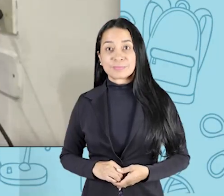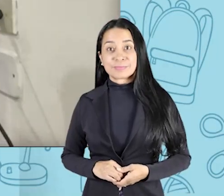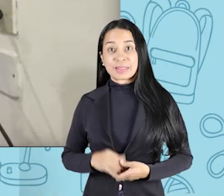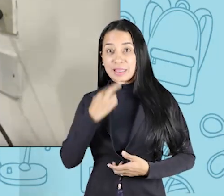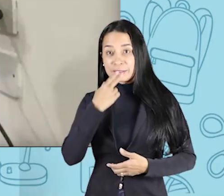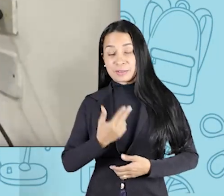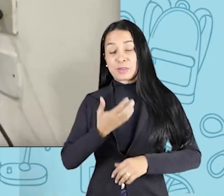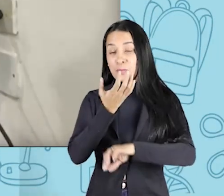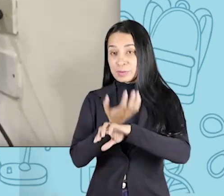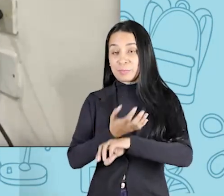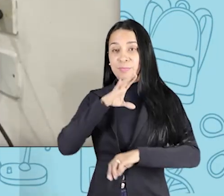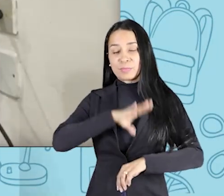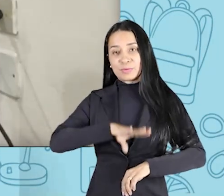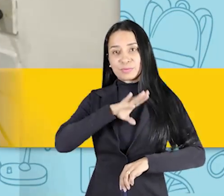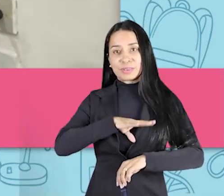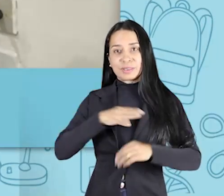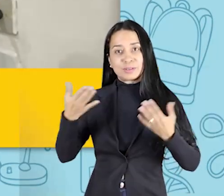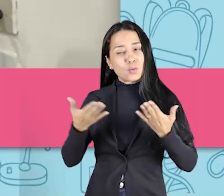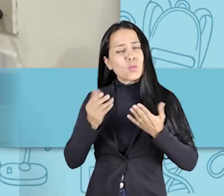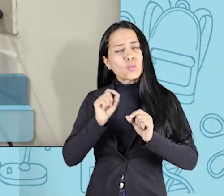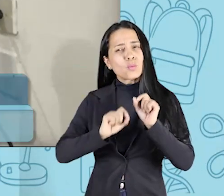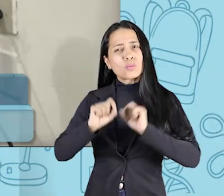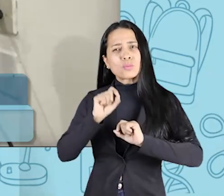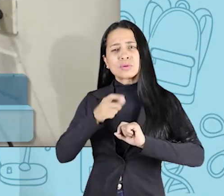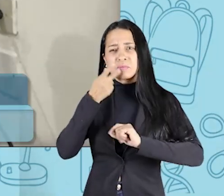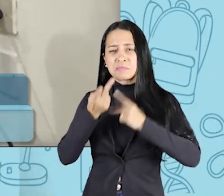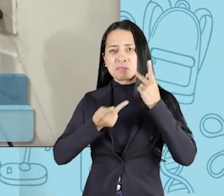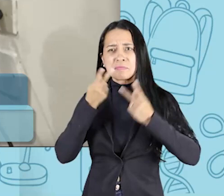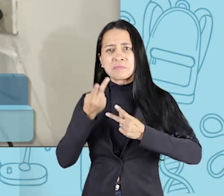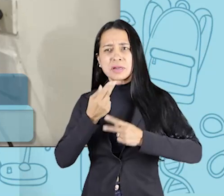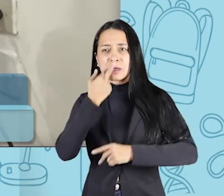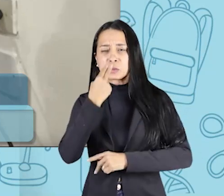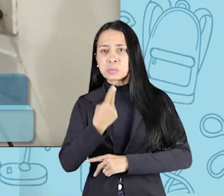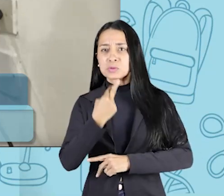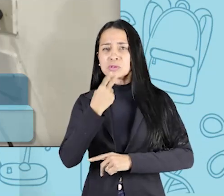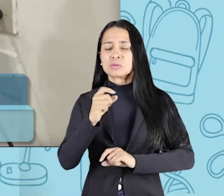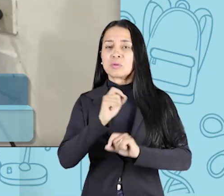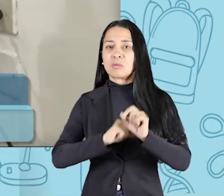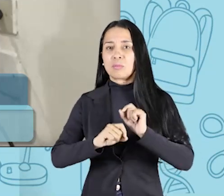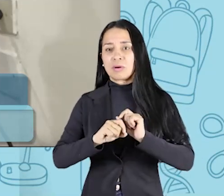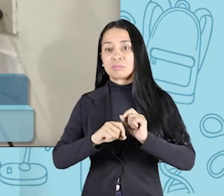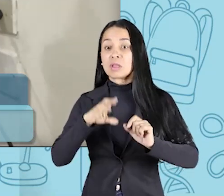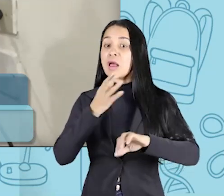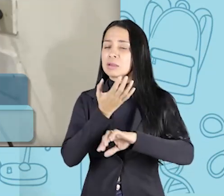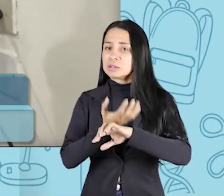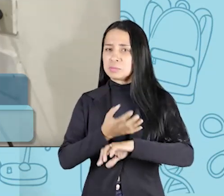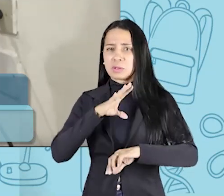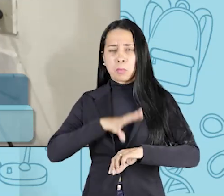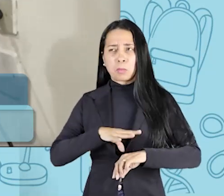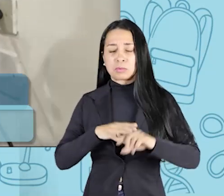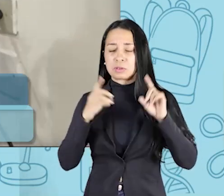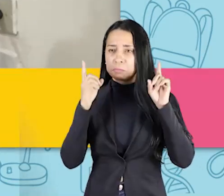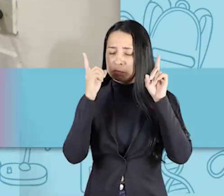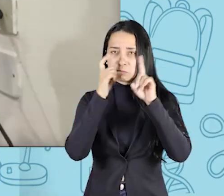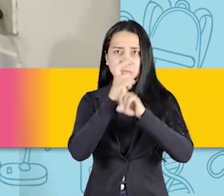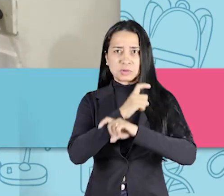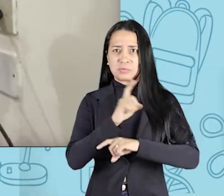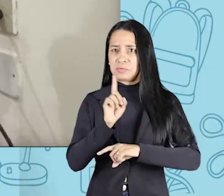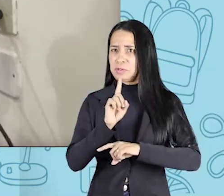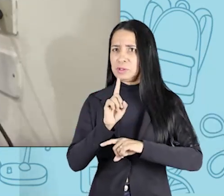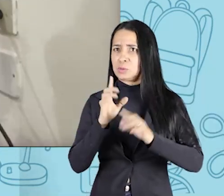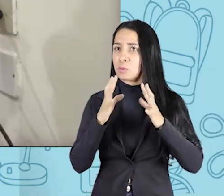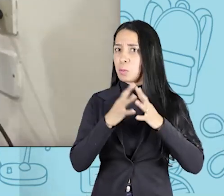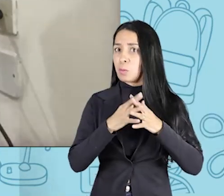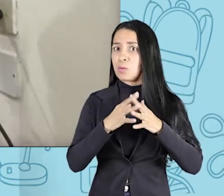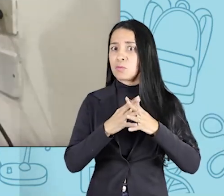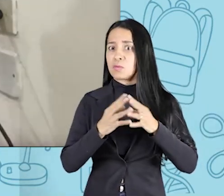Língua portuguesa, e o que falar do nosso idioma? A língua portuguesa não é tão difícil e tão